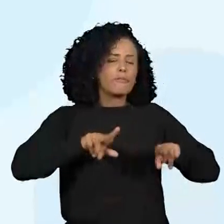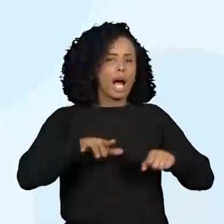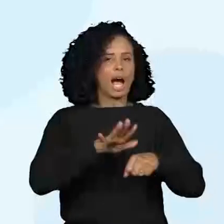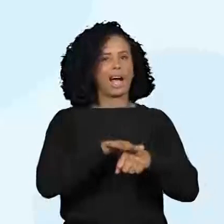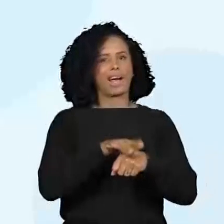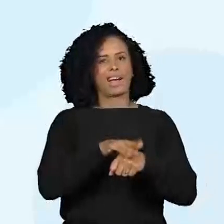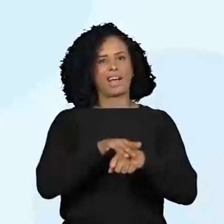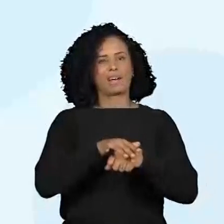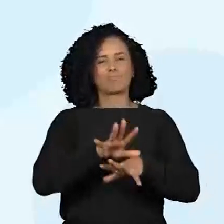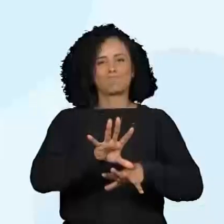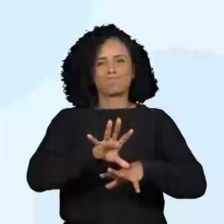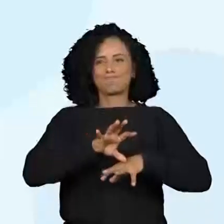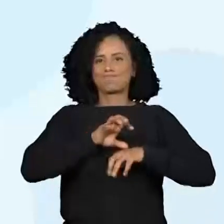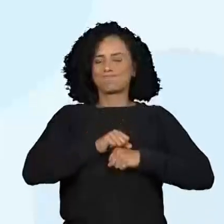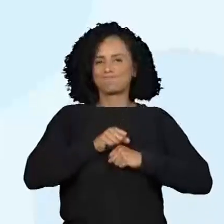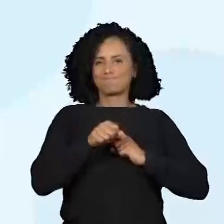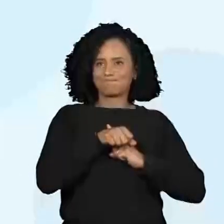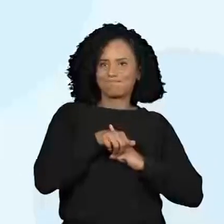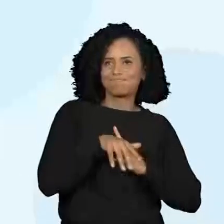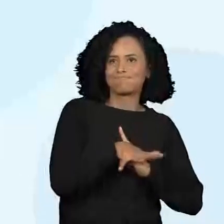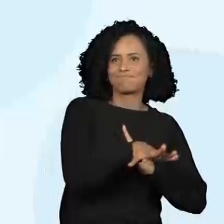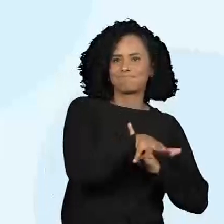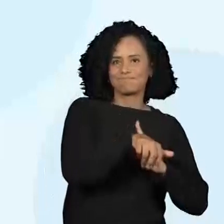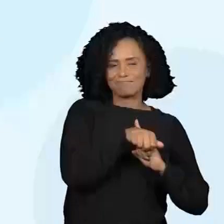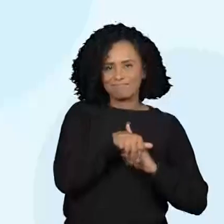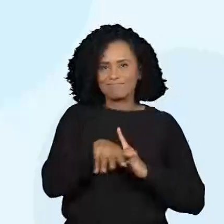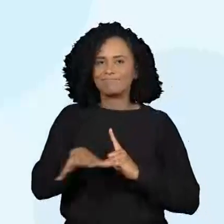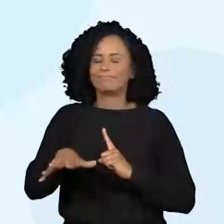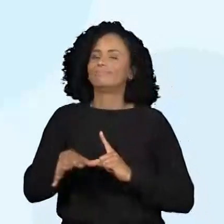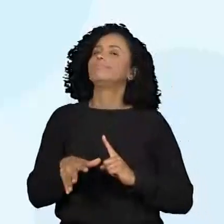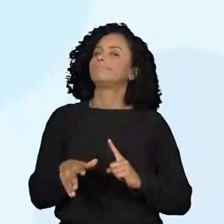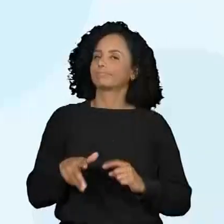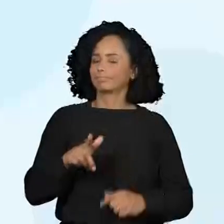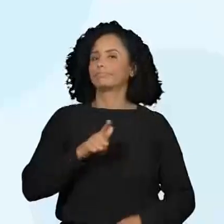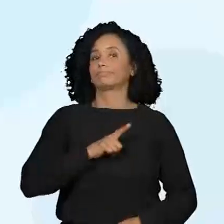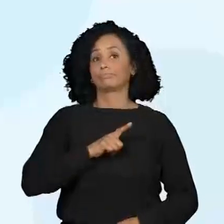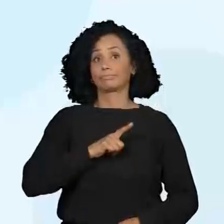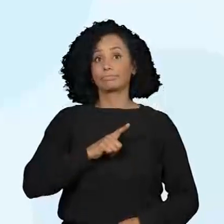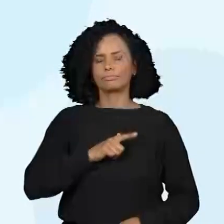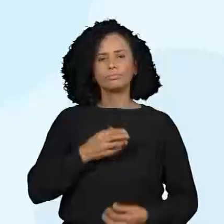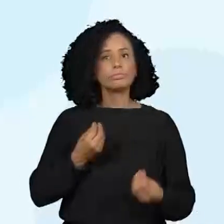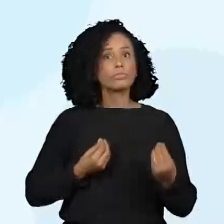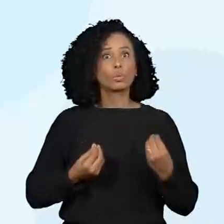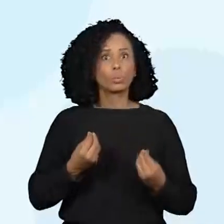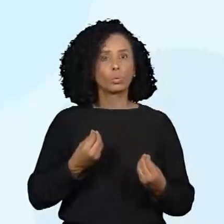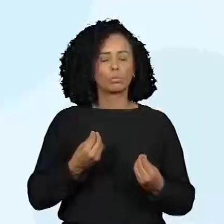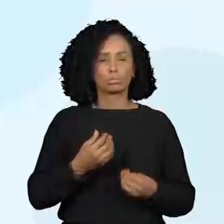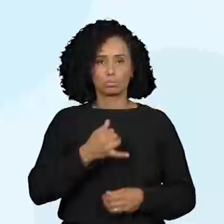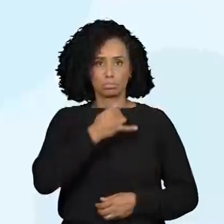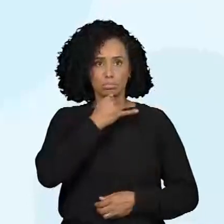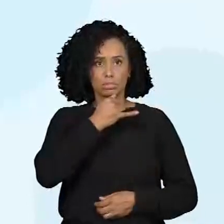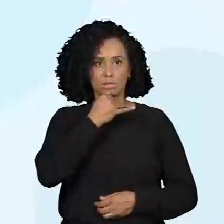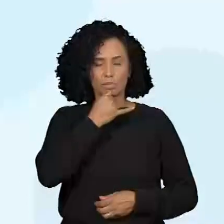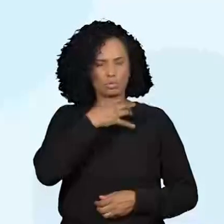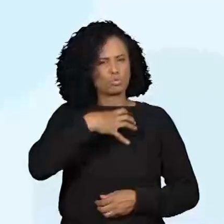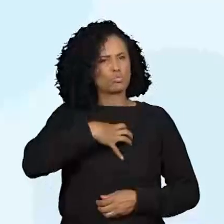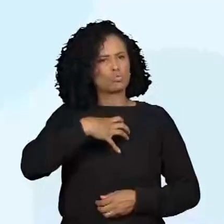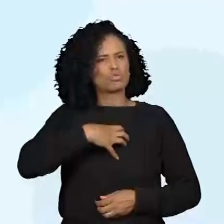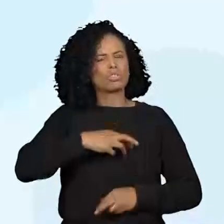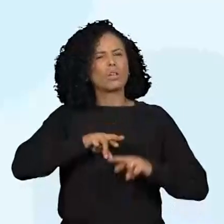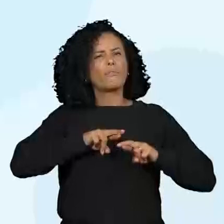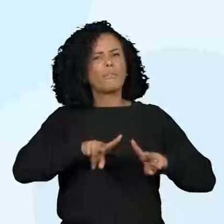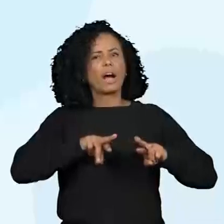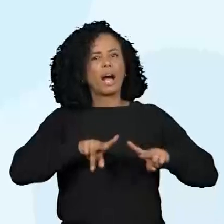ser transmitidas, né? Então, elas podem ser transmitidas de diferentes maneiras, ou